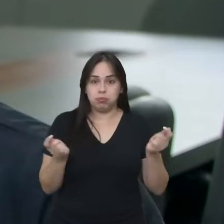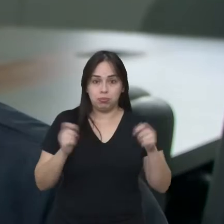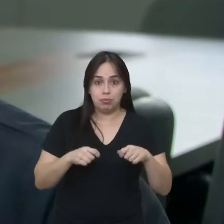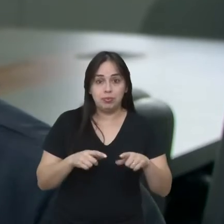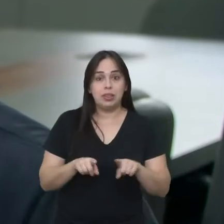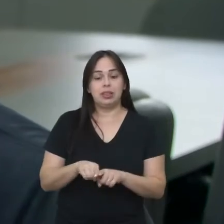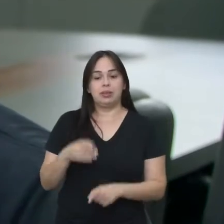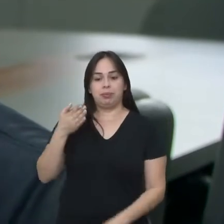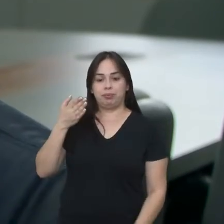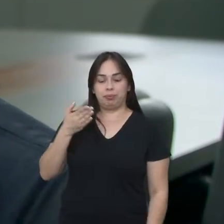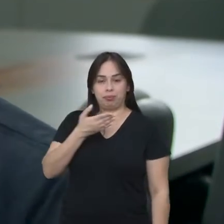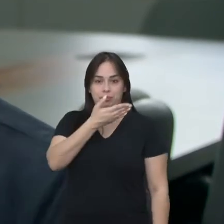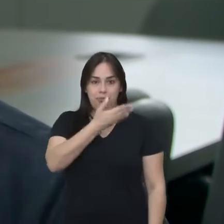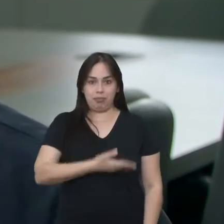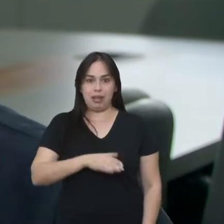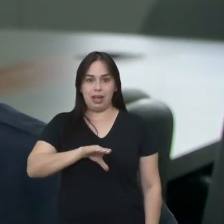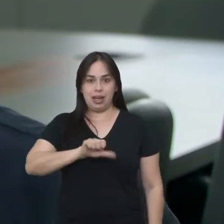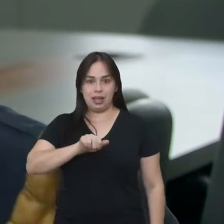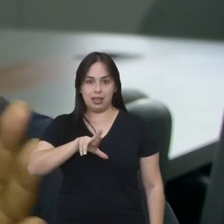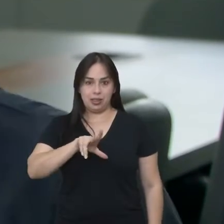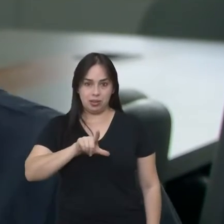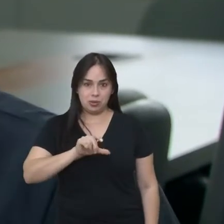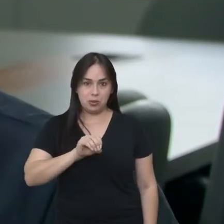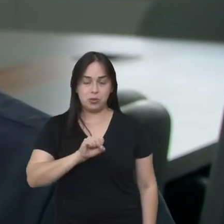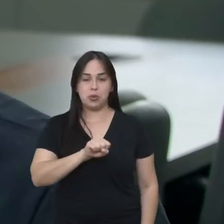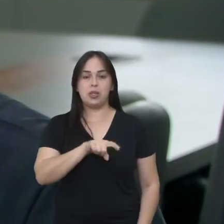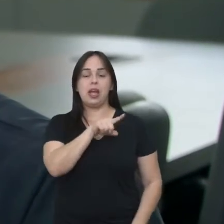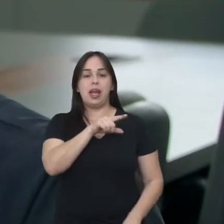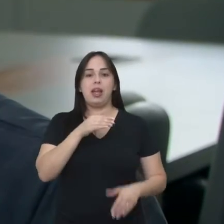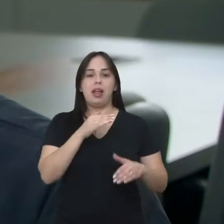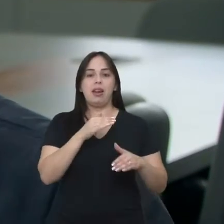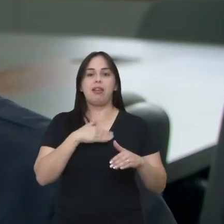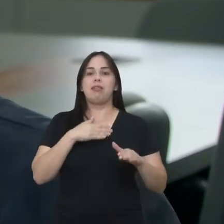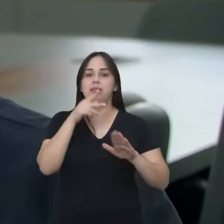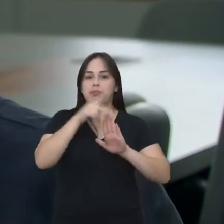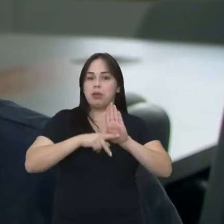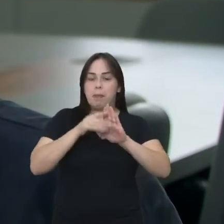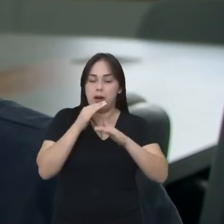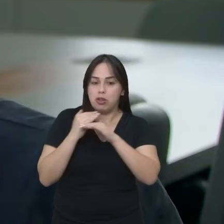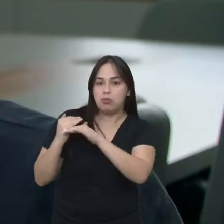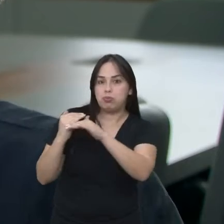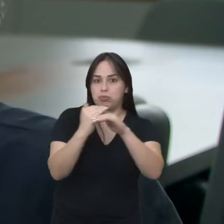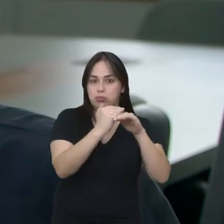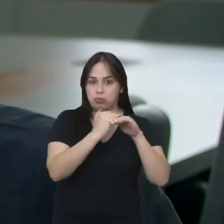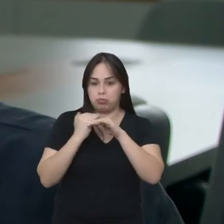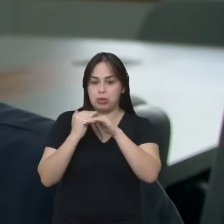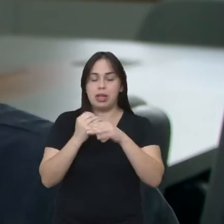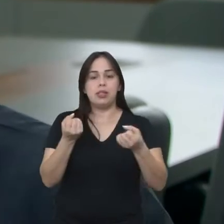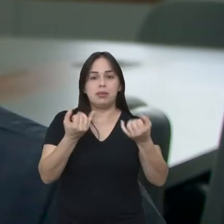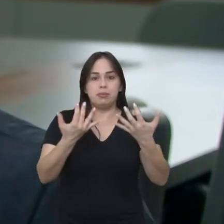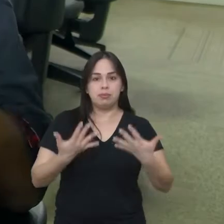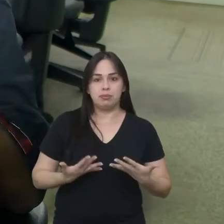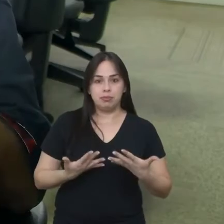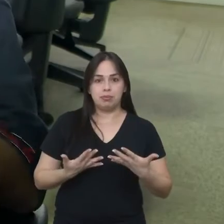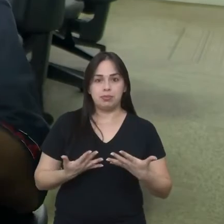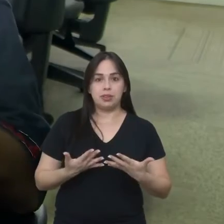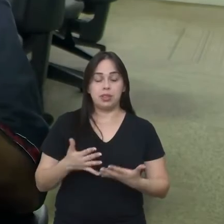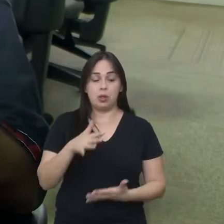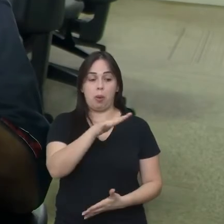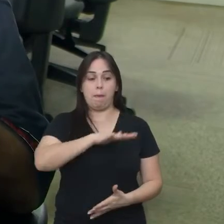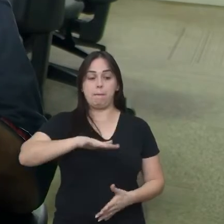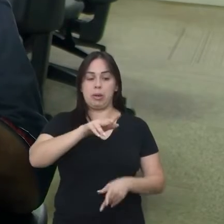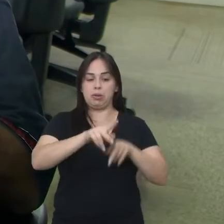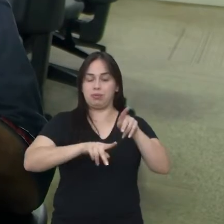Carlos Roberto, presidente do CONPIR, o Conselho Municipal de Promoção da Igualdade Racial de São José dos Campos, explica